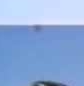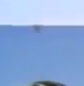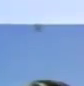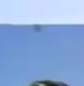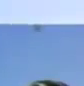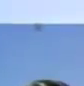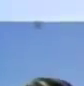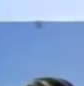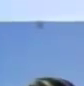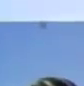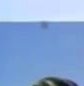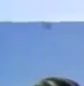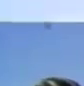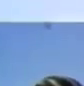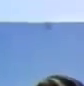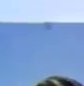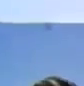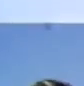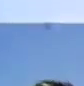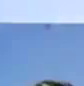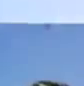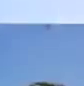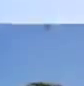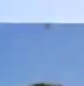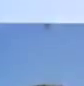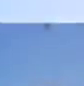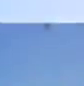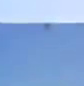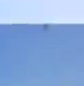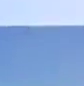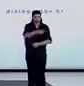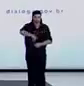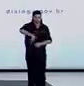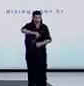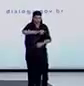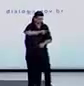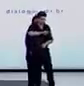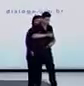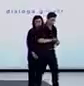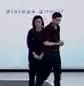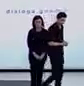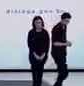riqueza são os piauienses e os brasileiros. Um beijo para vocês.